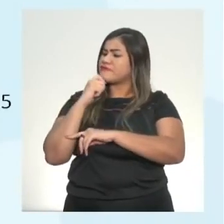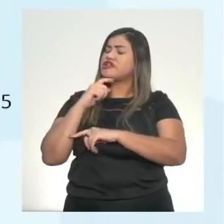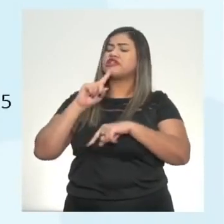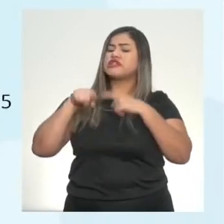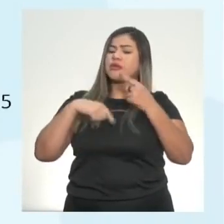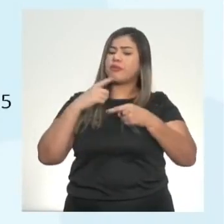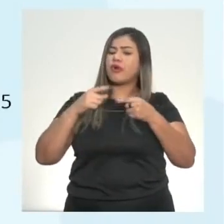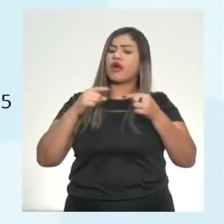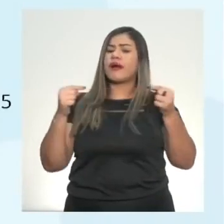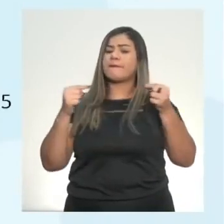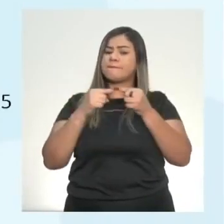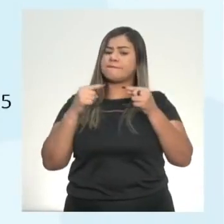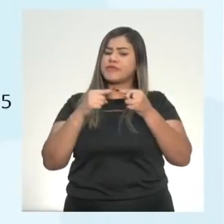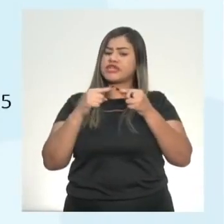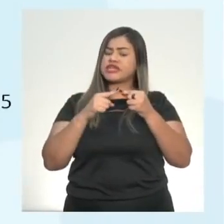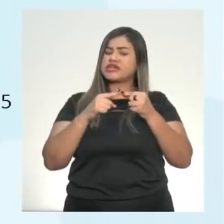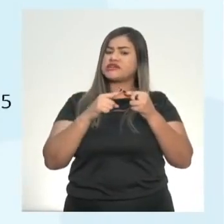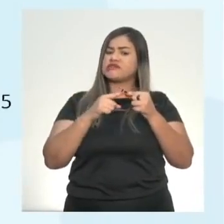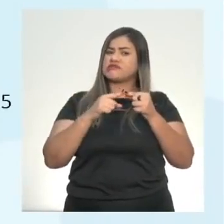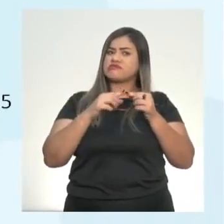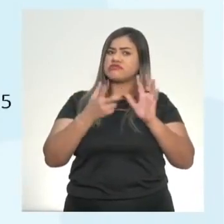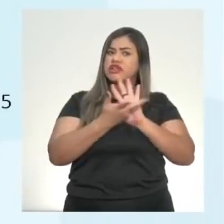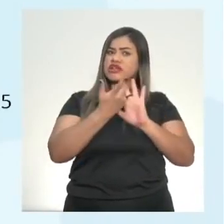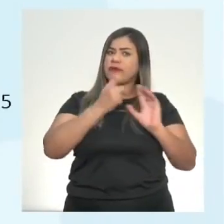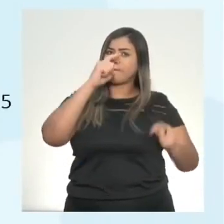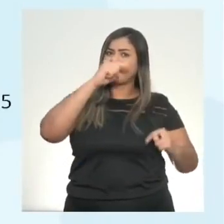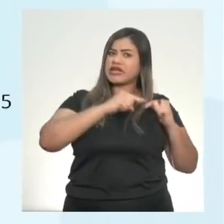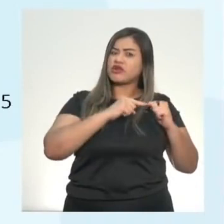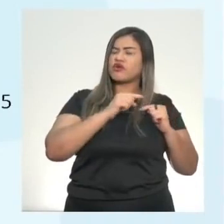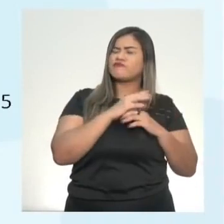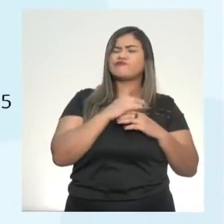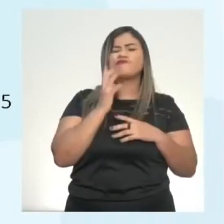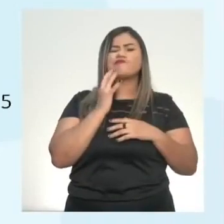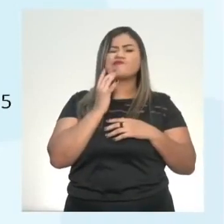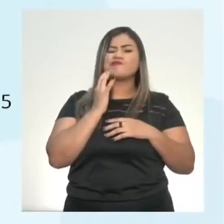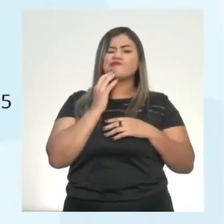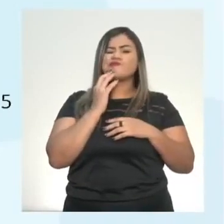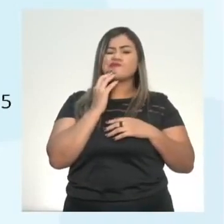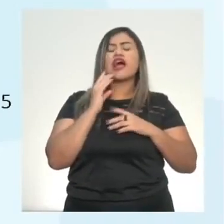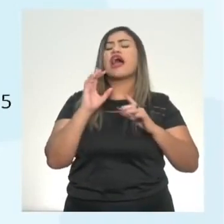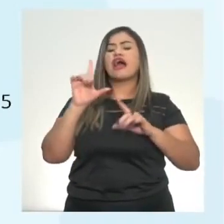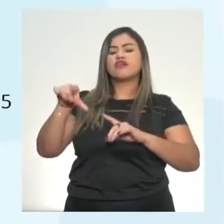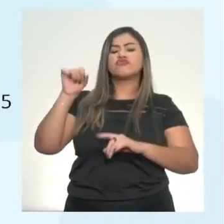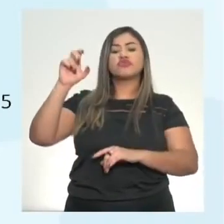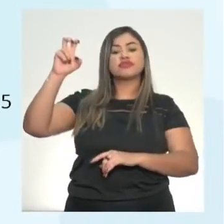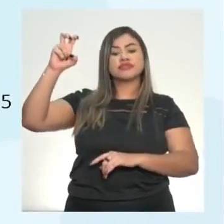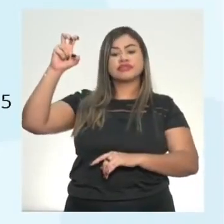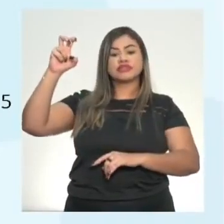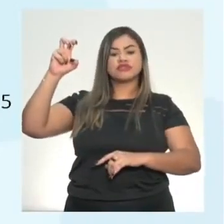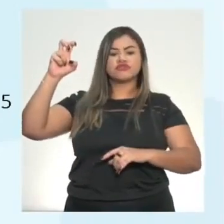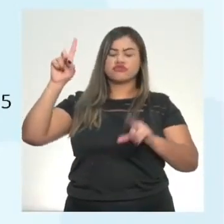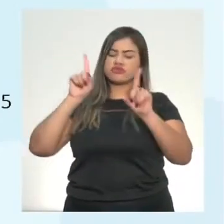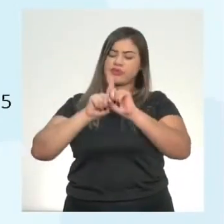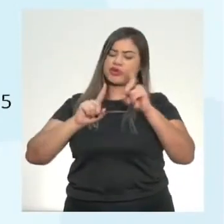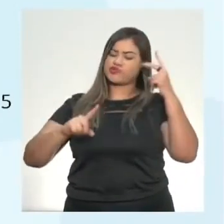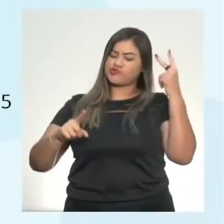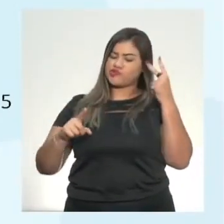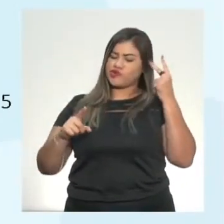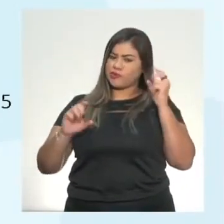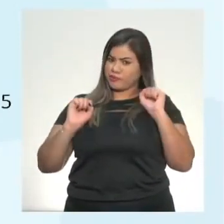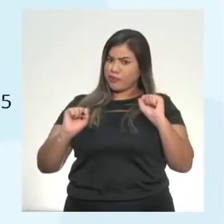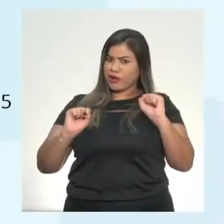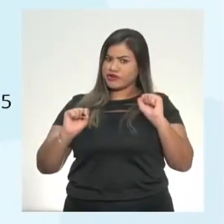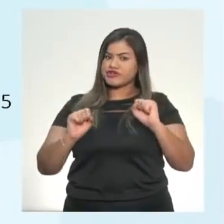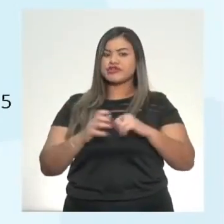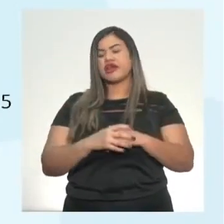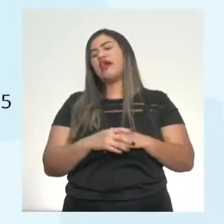lado correspondente da figura menor. Bom, eu acho que eu vou escolher esse 5 aqui de cima, ó. E esse 2, pode ser, pessoal?